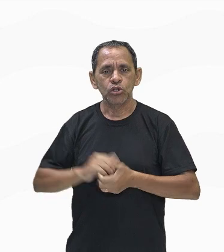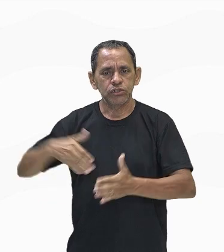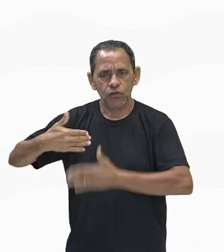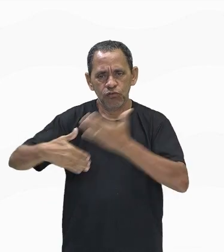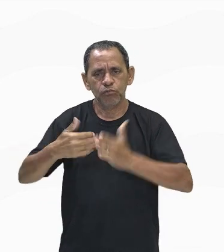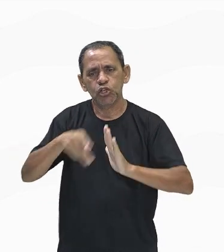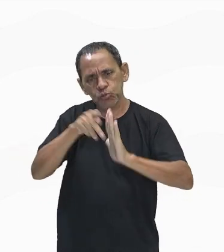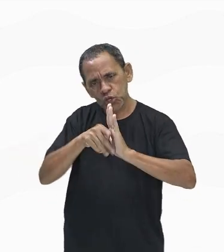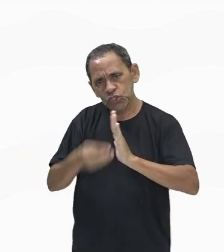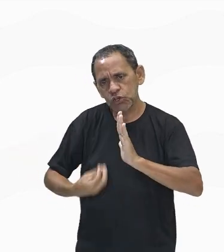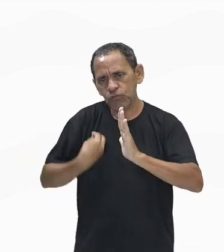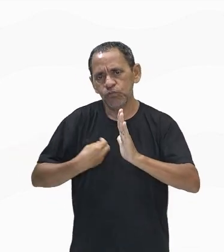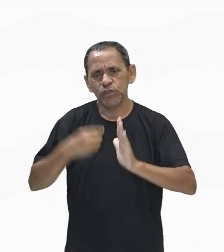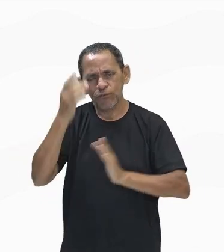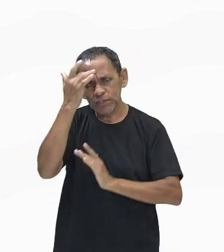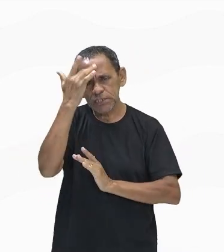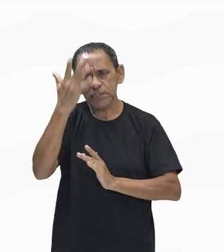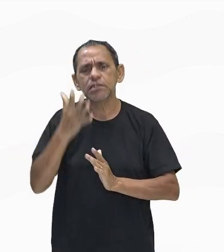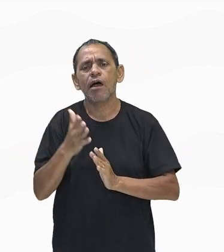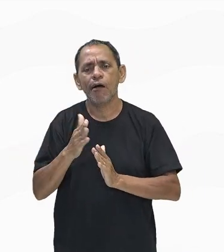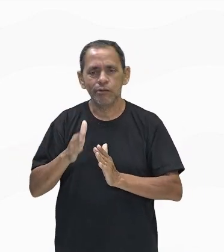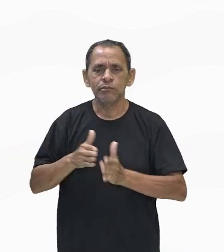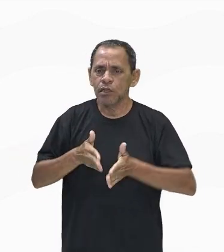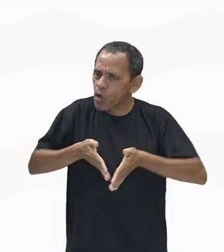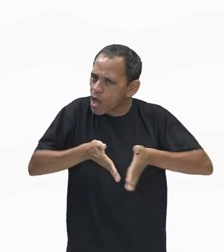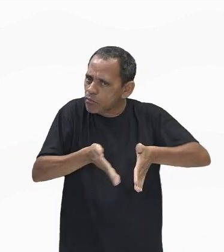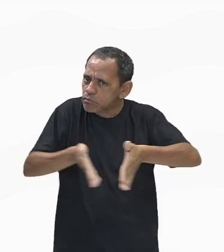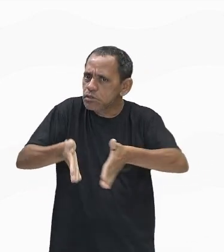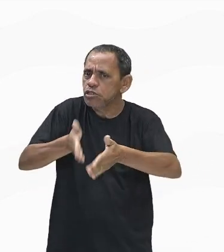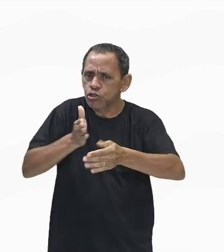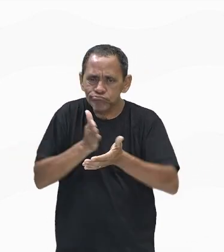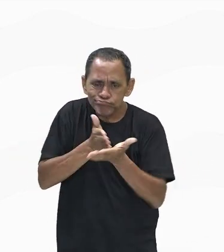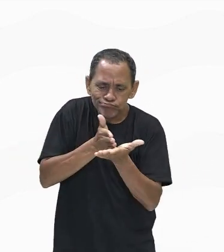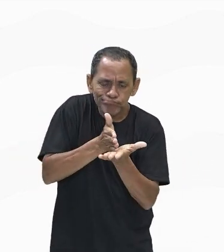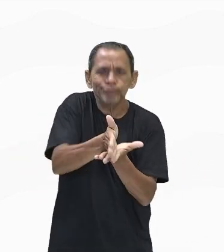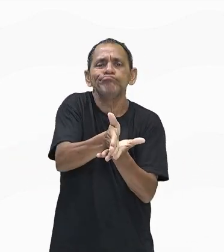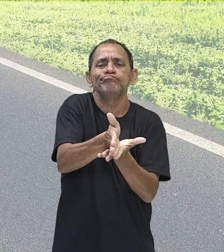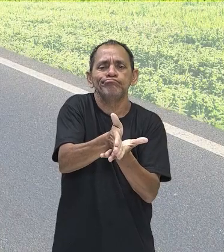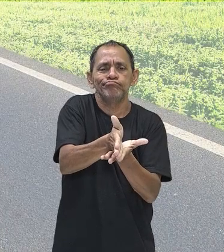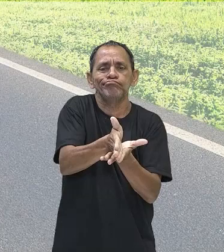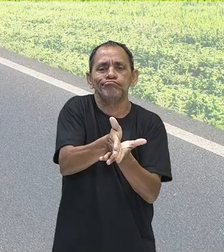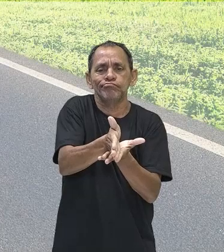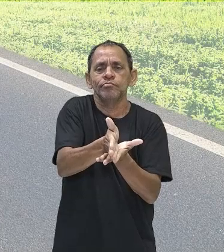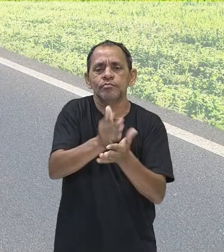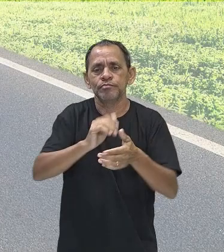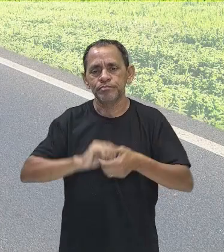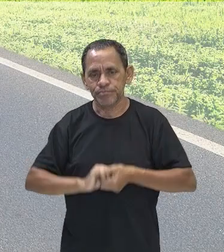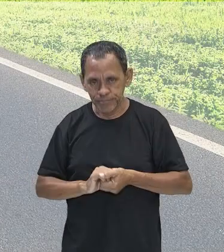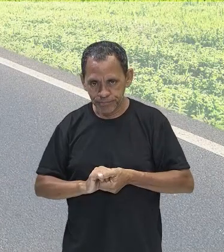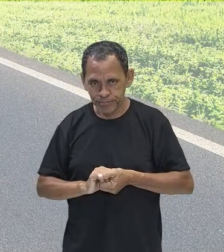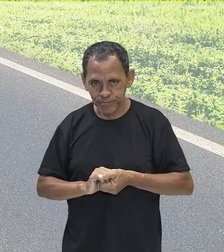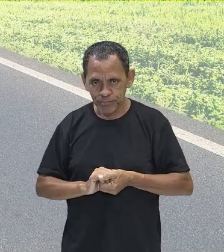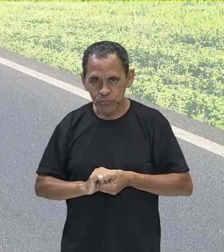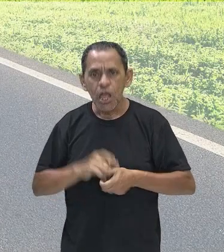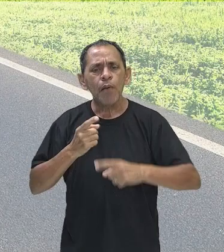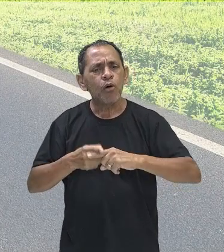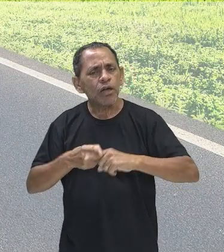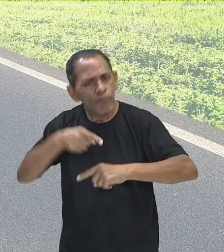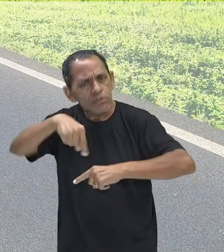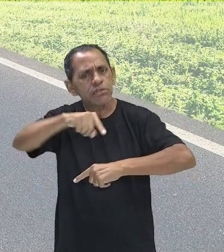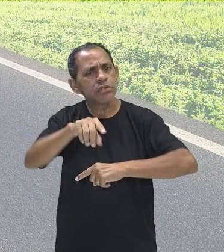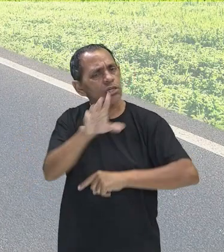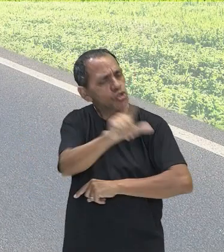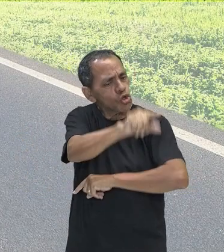facilitar mesmo essa jornada, porque aí a gente vai estar diante de uma única direção, né? Porque você já fez as